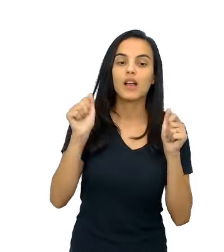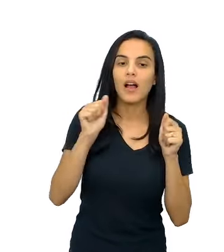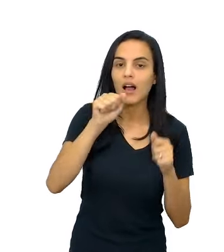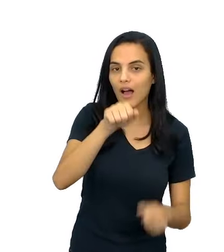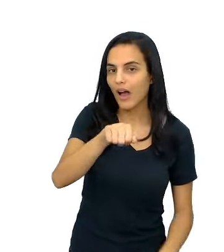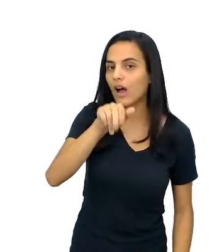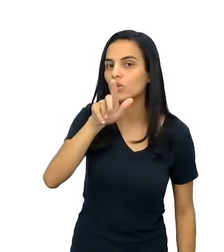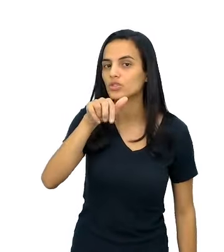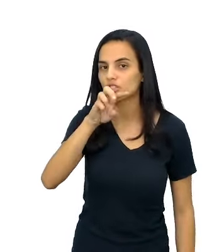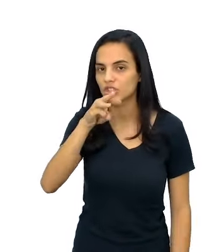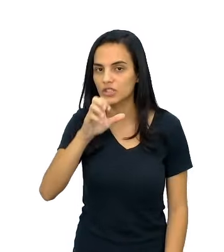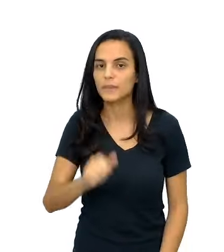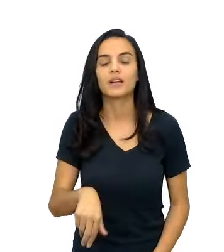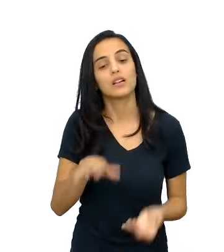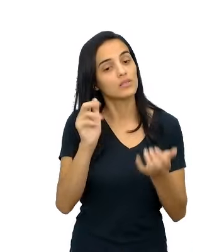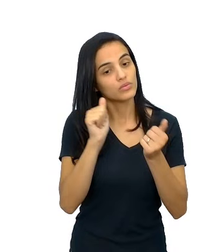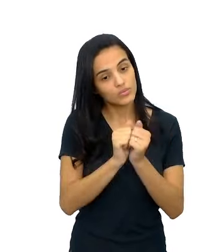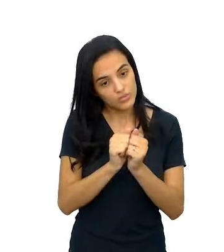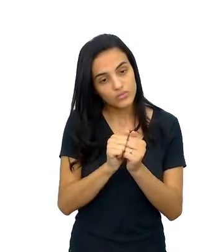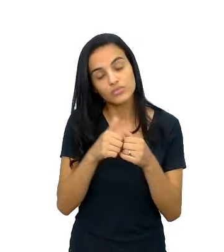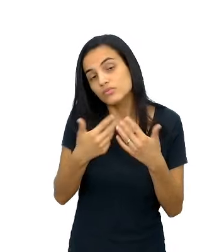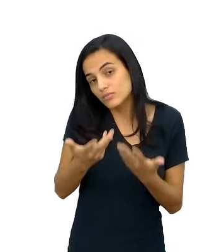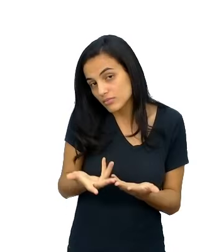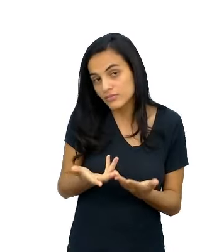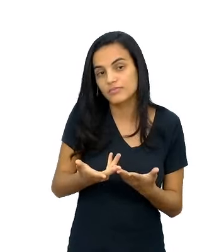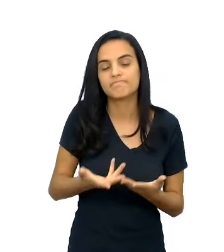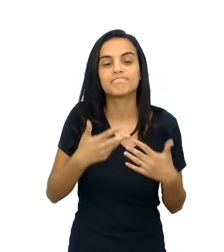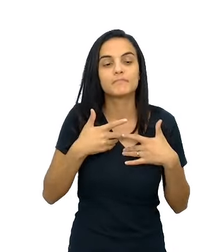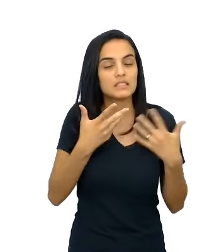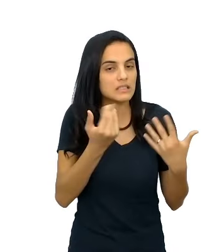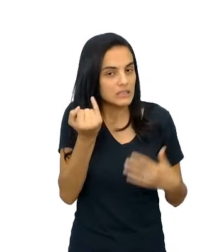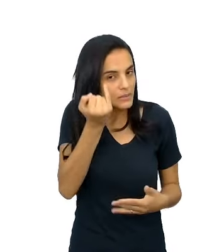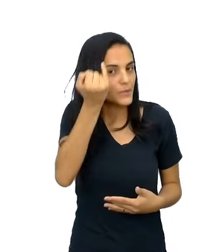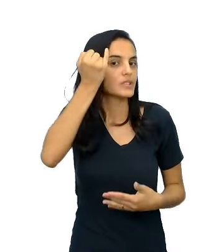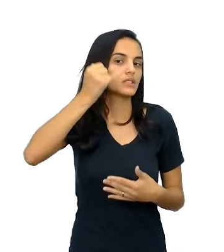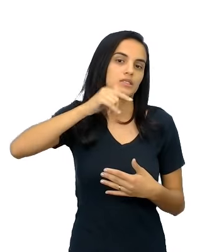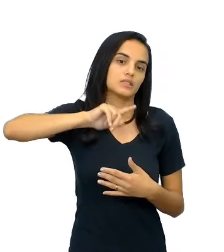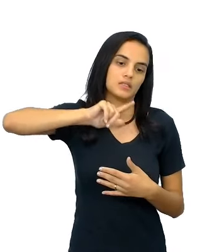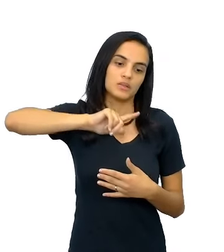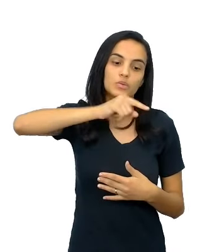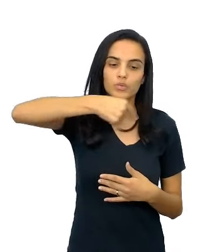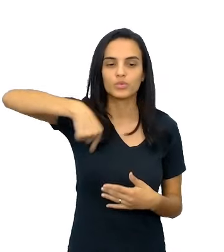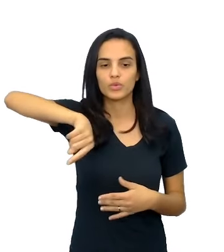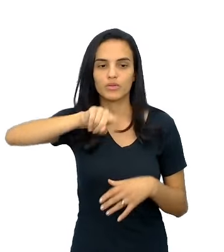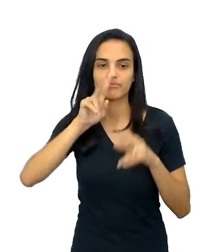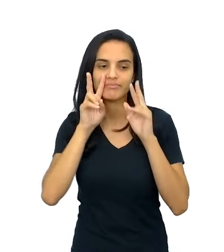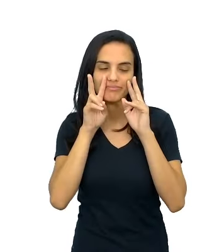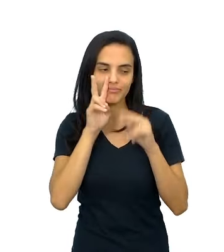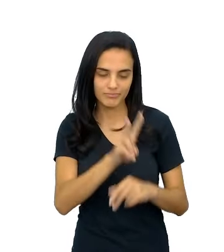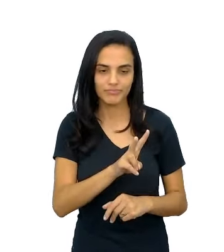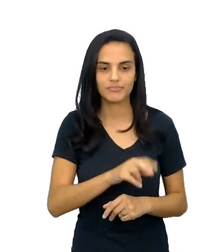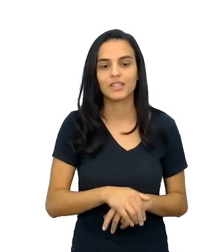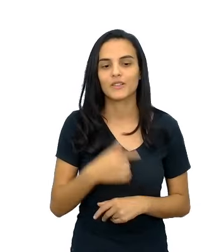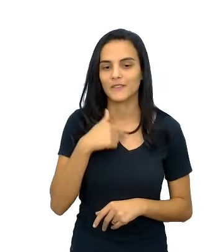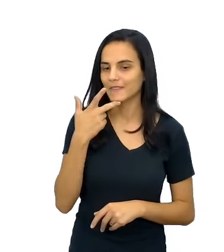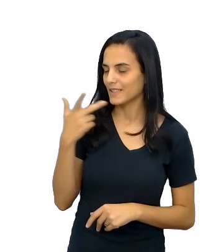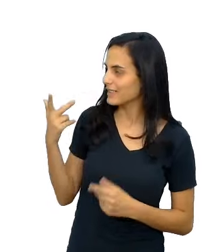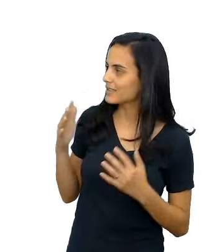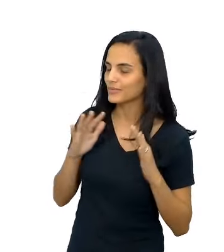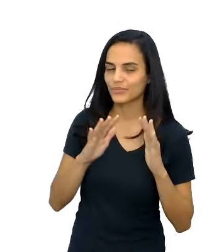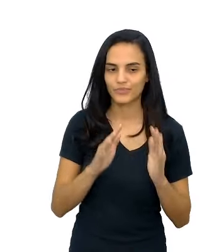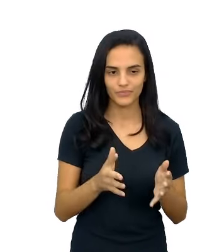é um instrumento para mim trabalhar, né? Então, o quanto é importante esse nosso olhar. Aqui eu já falei